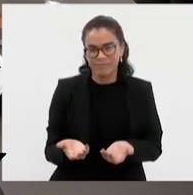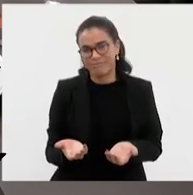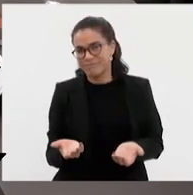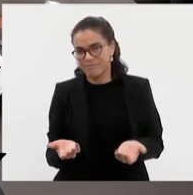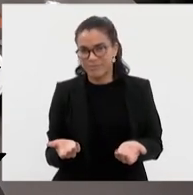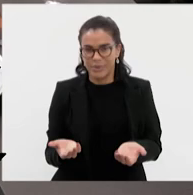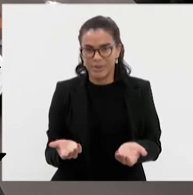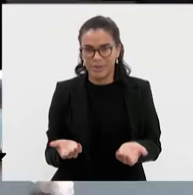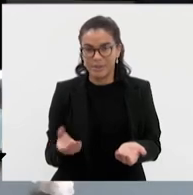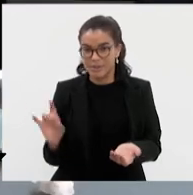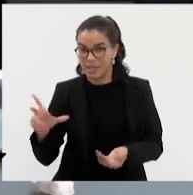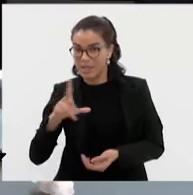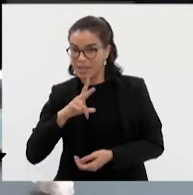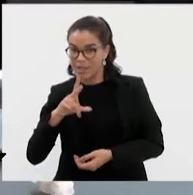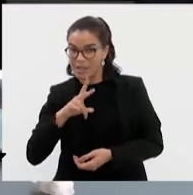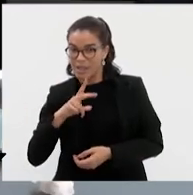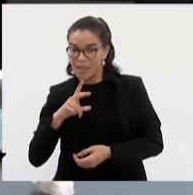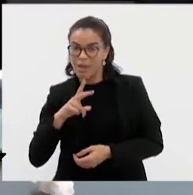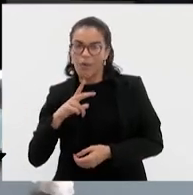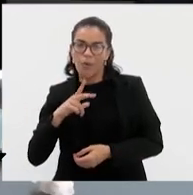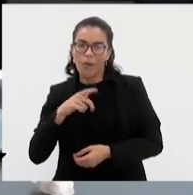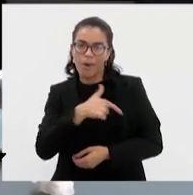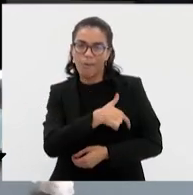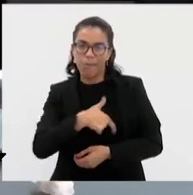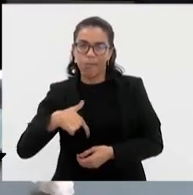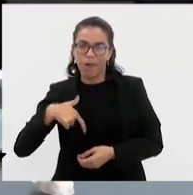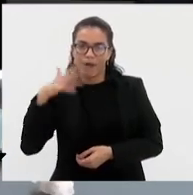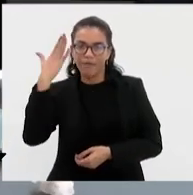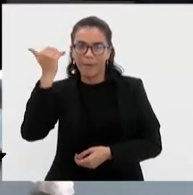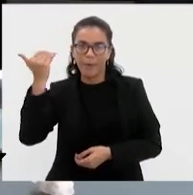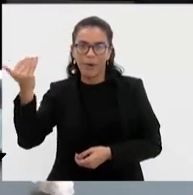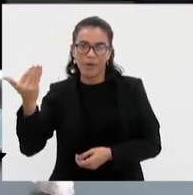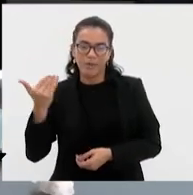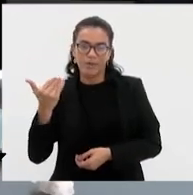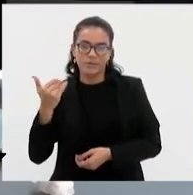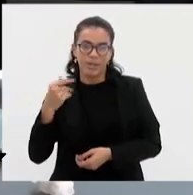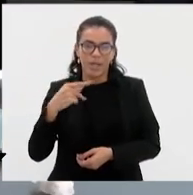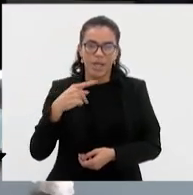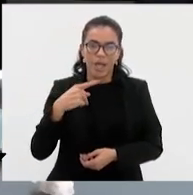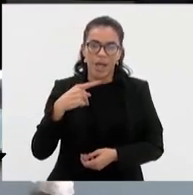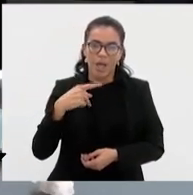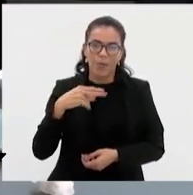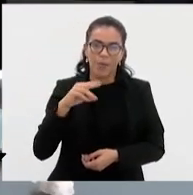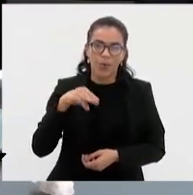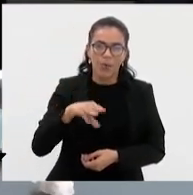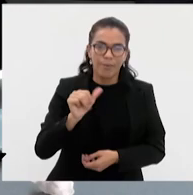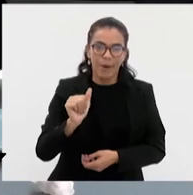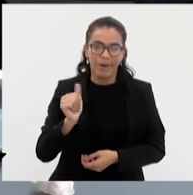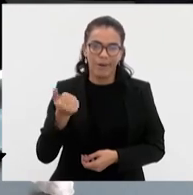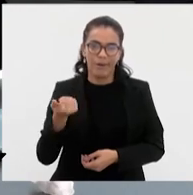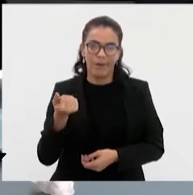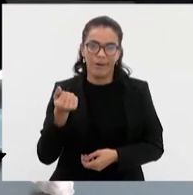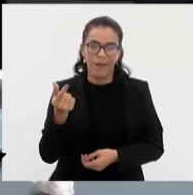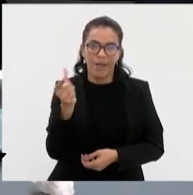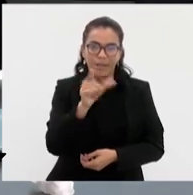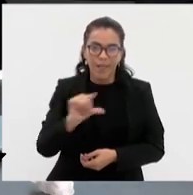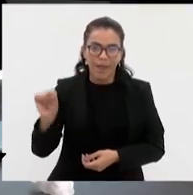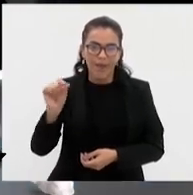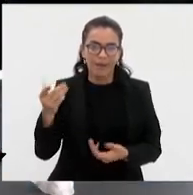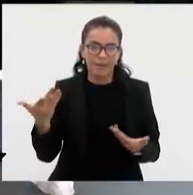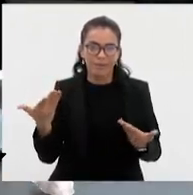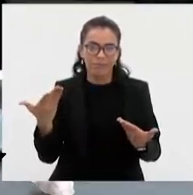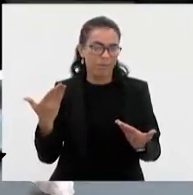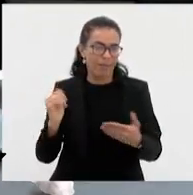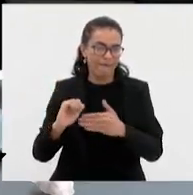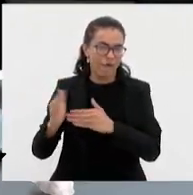Se é um ente privado, uma marca está fora disso. A Puma, a Nike, está